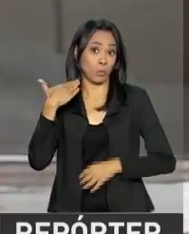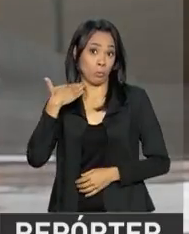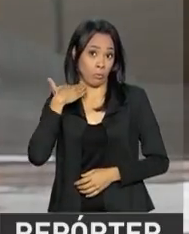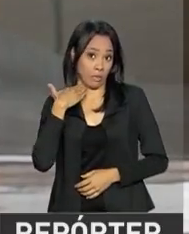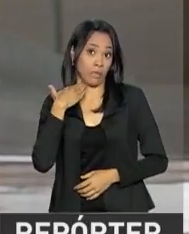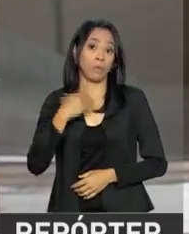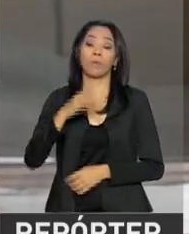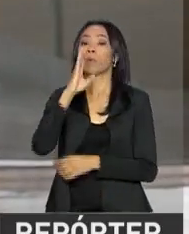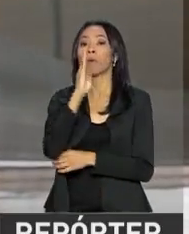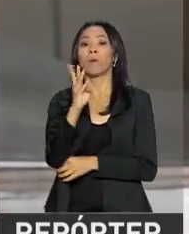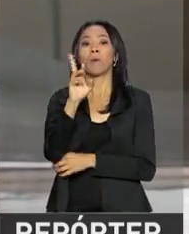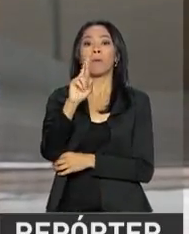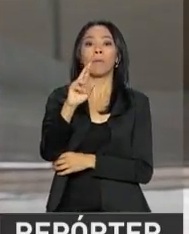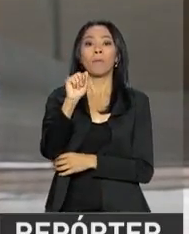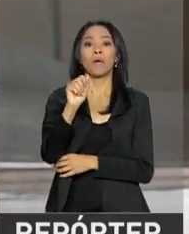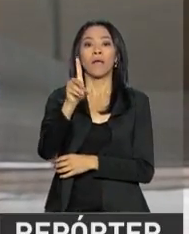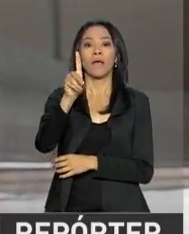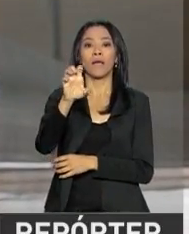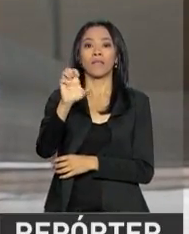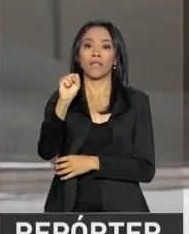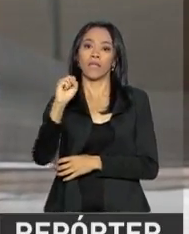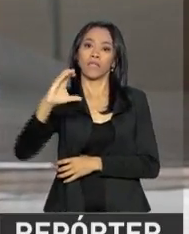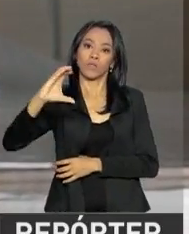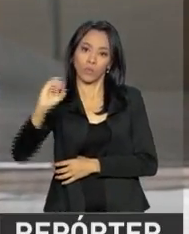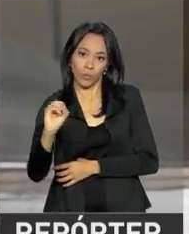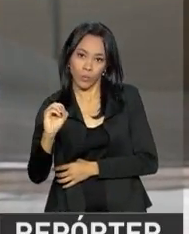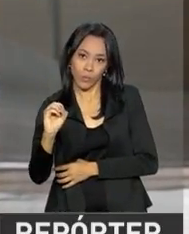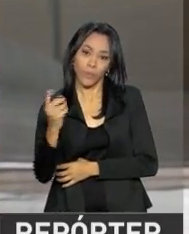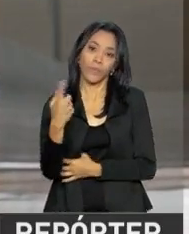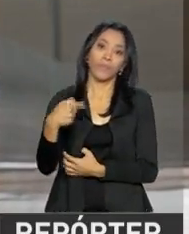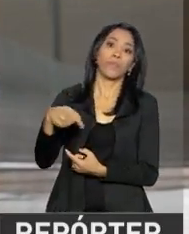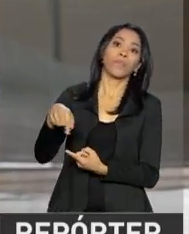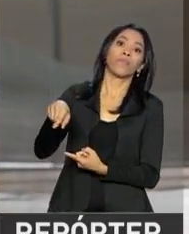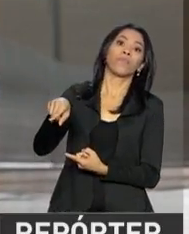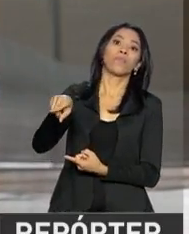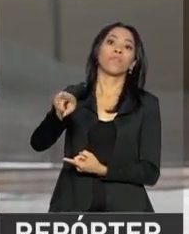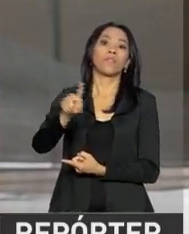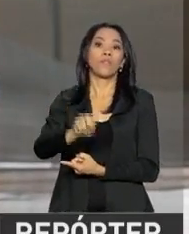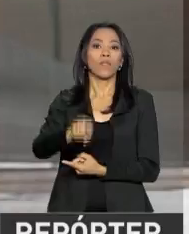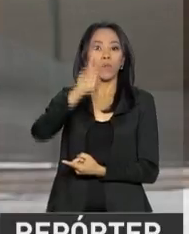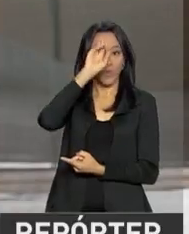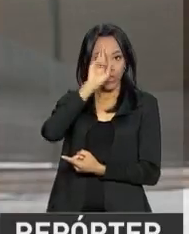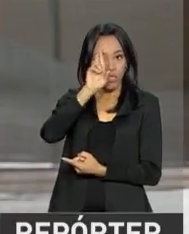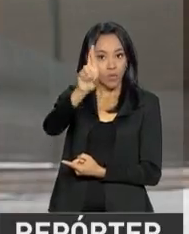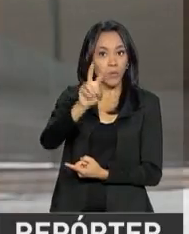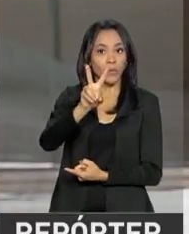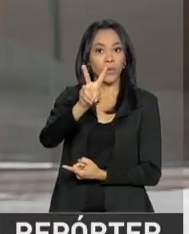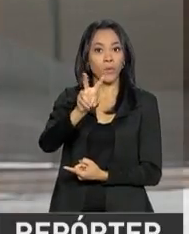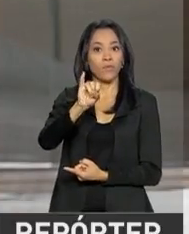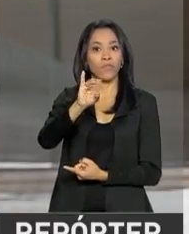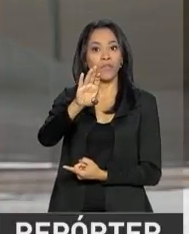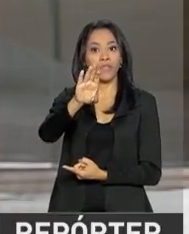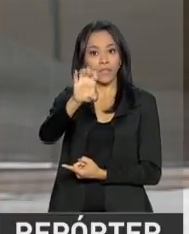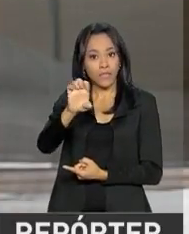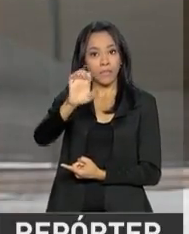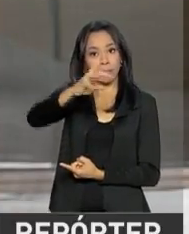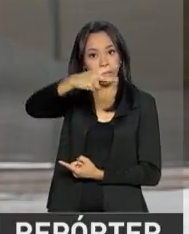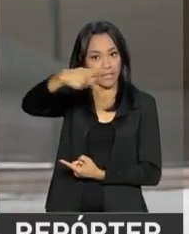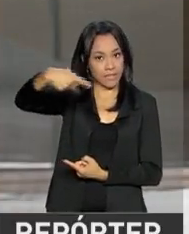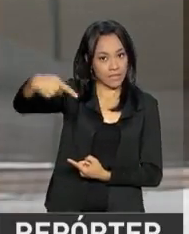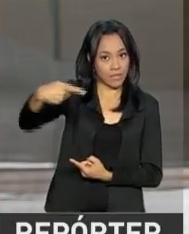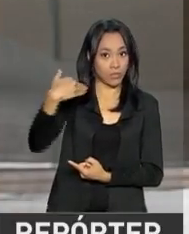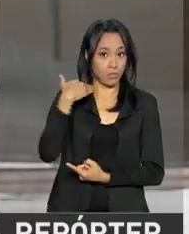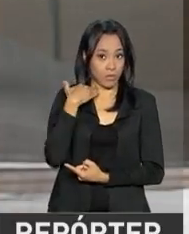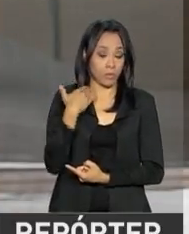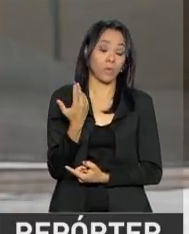carlos e hoje o diretor é o diretor vice-presidente do banco otávio de lázari júnior